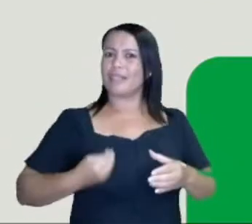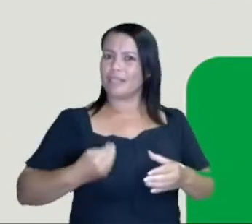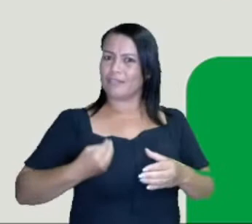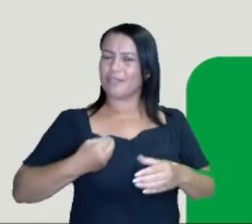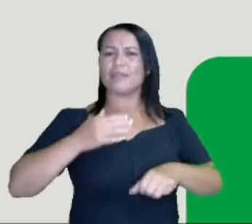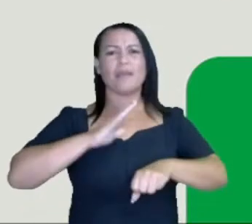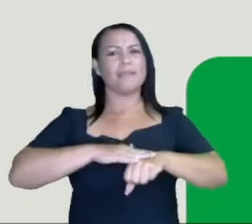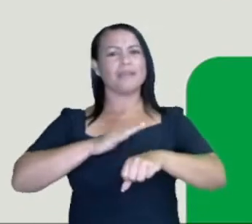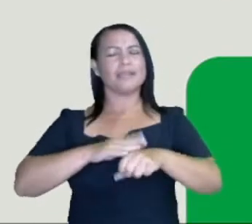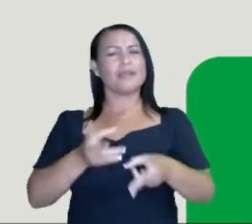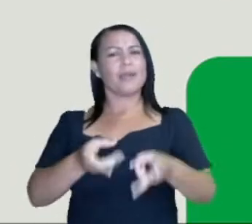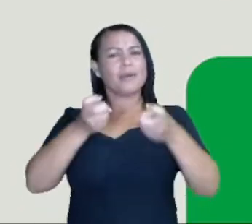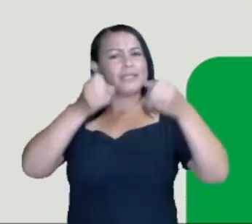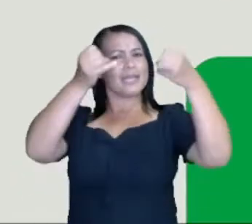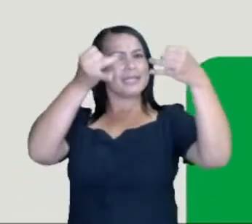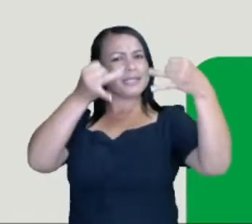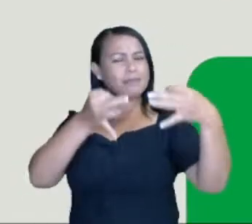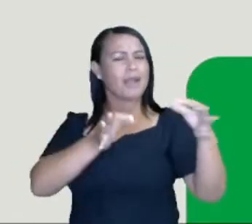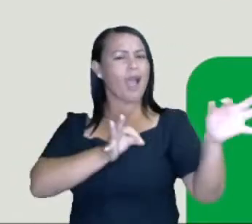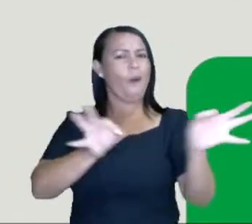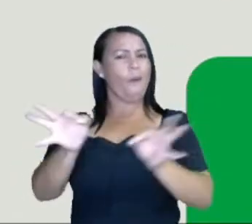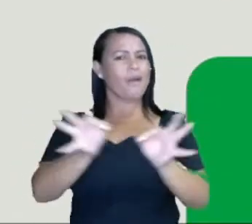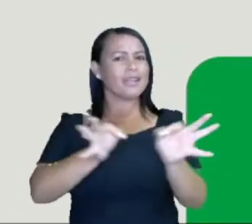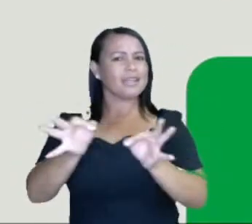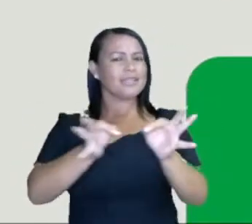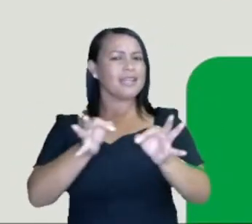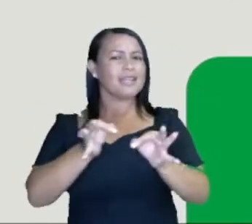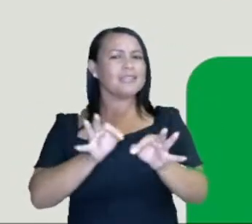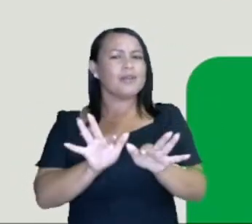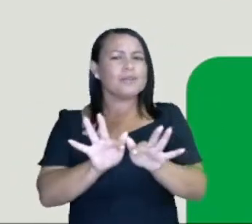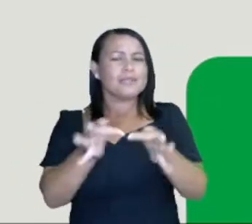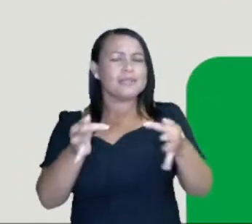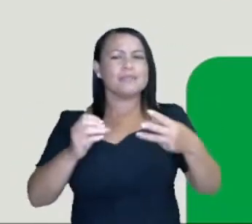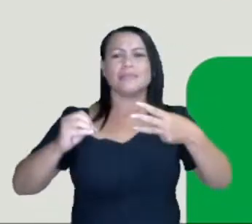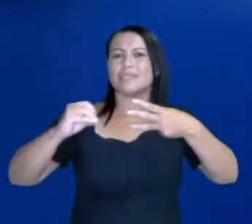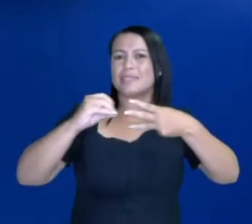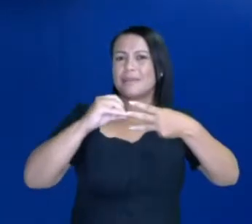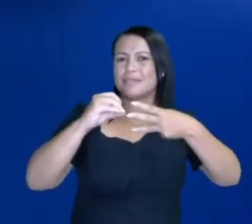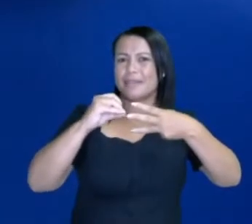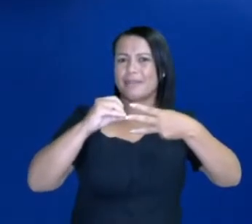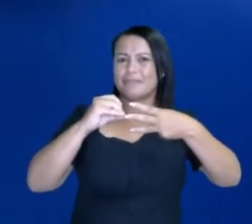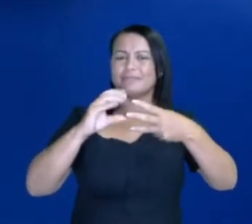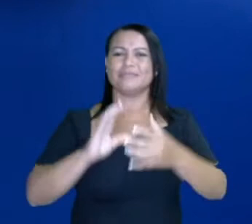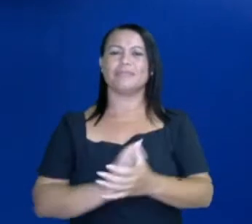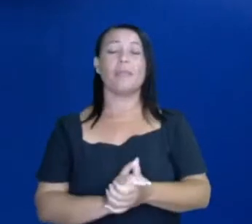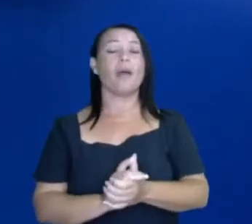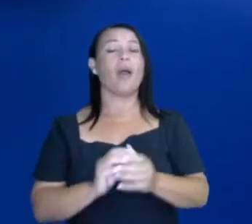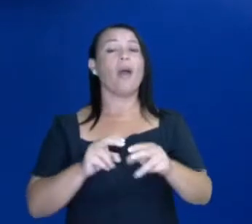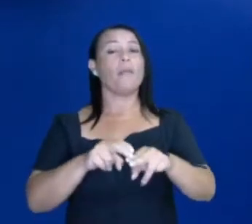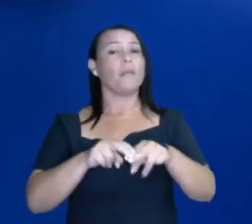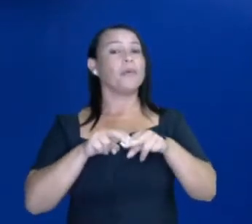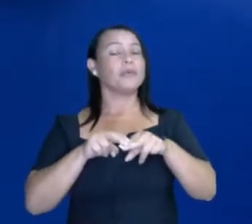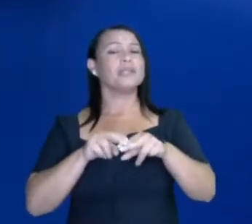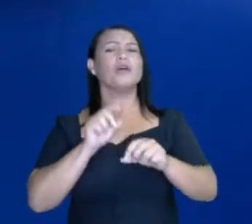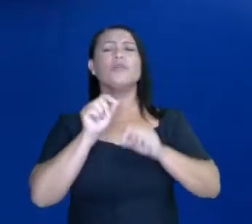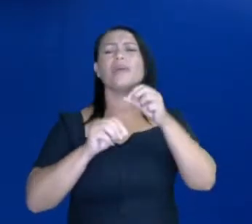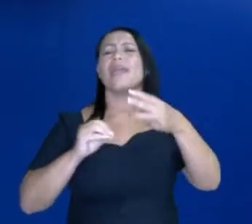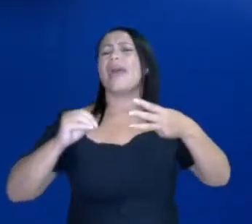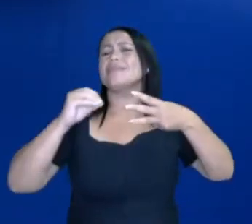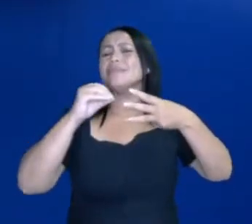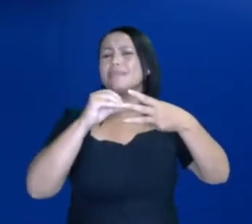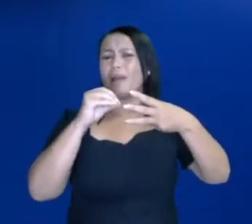para reconhecer e explicar a organização básica das células, ok? Portanto, o que é